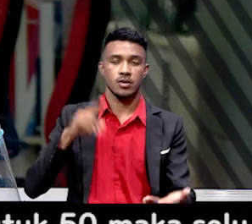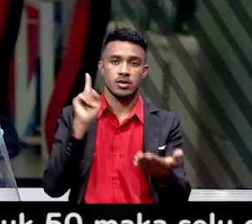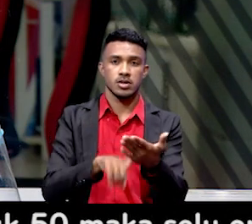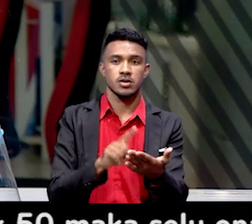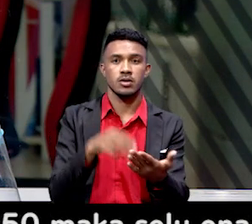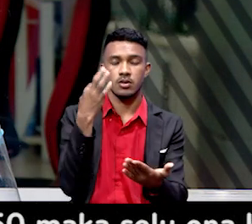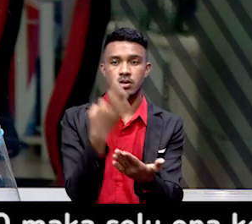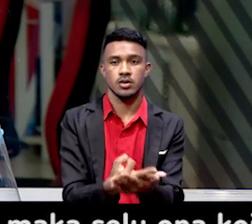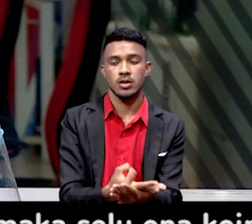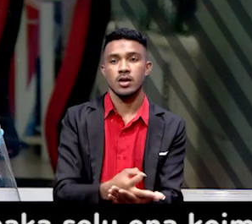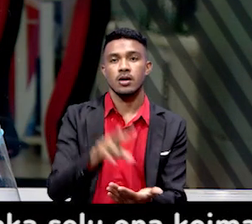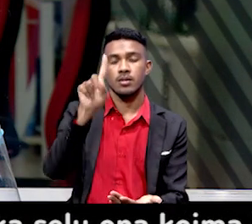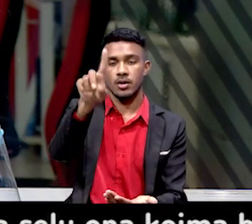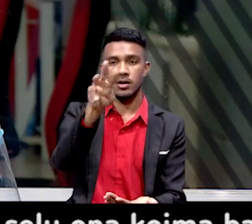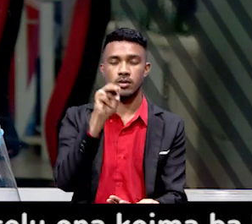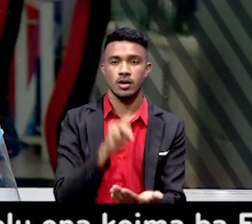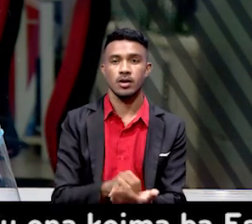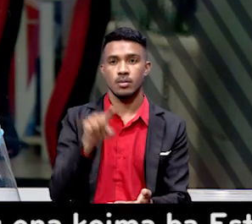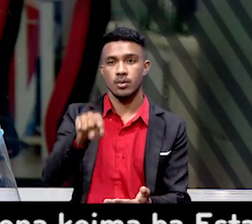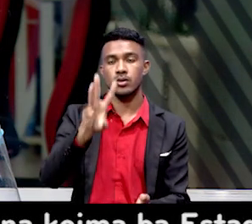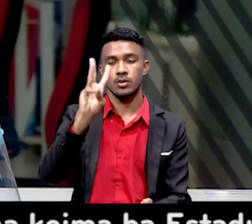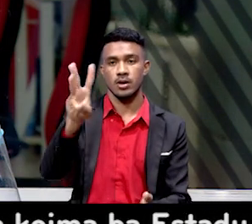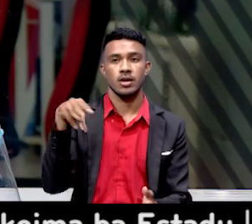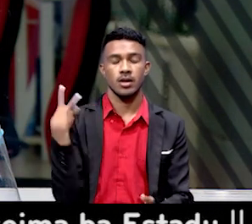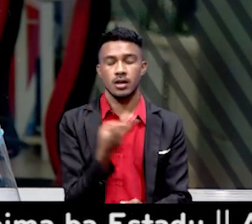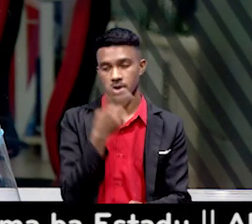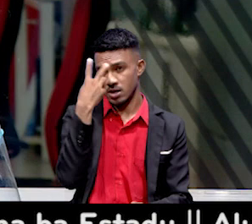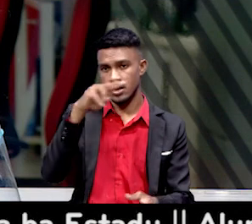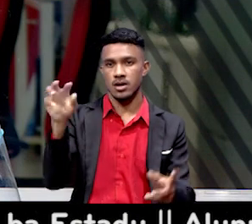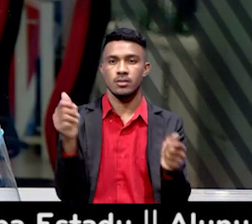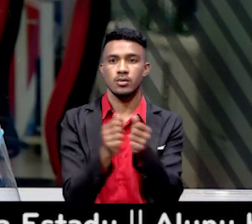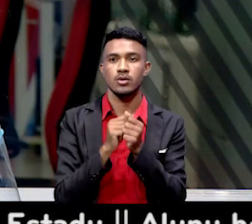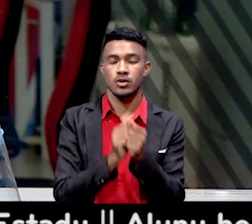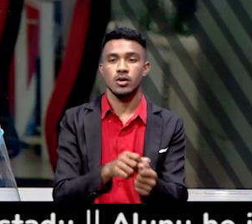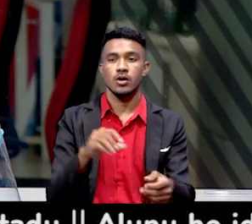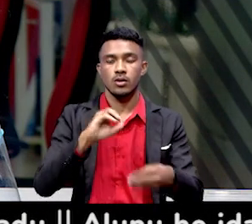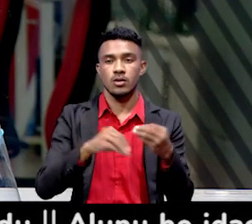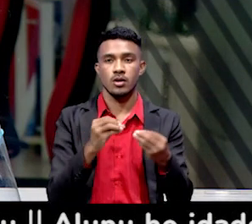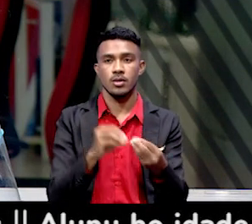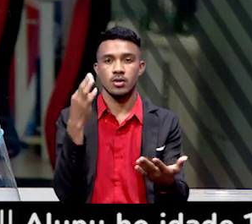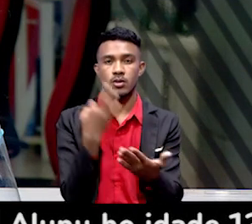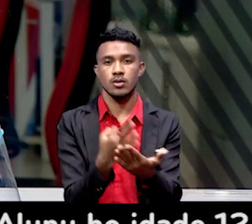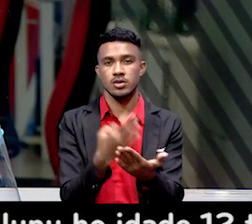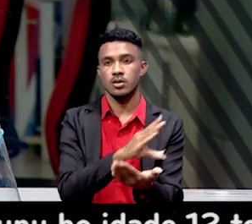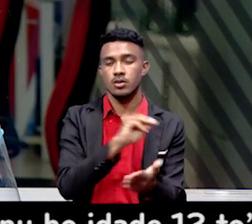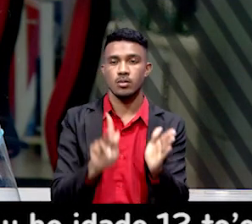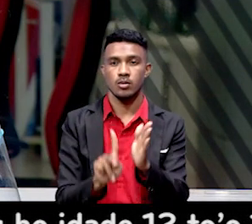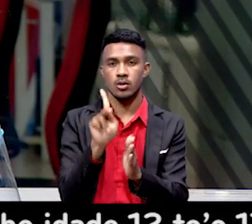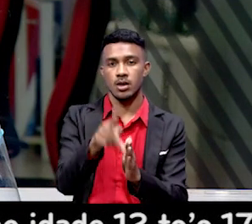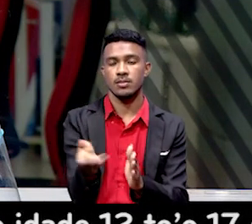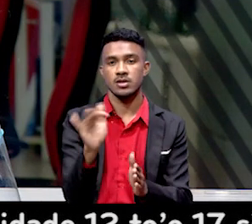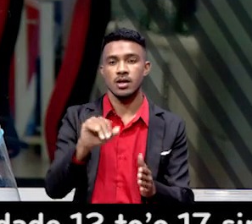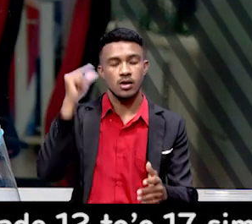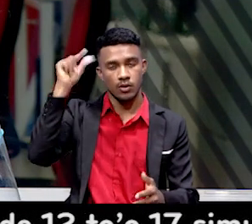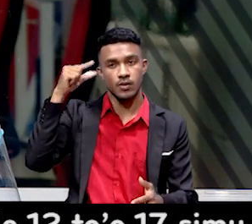Orçamento Bilhão Ida, Ponto Nenresen. Turmeta acompanha detalhe com a alocação Orçamento ba categoria no programa Sira, Nebe